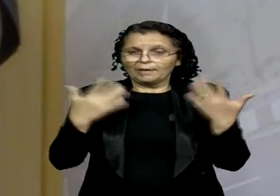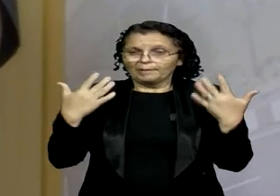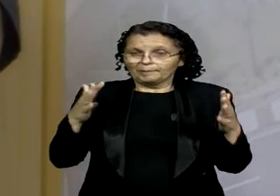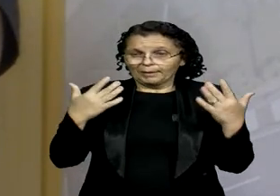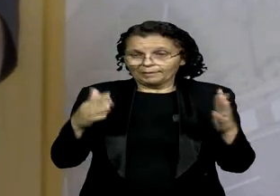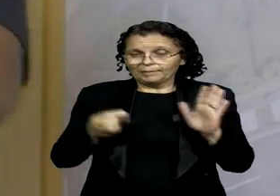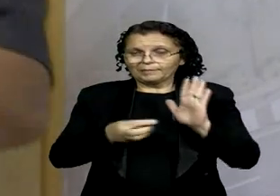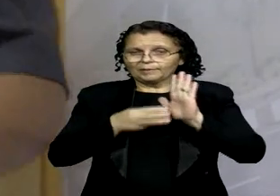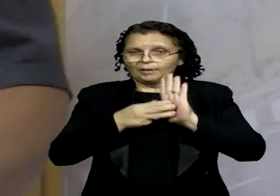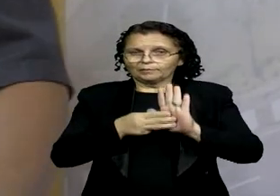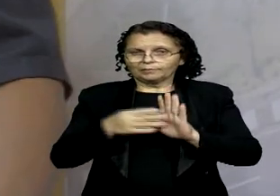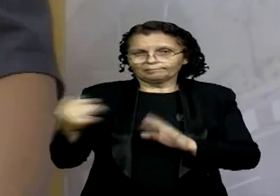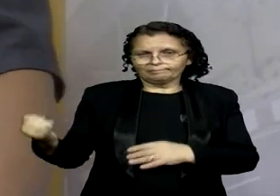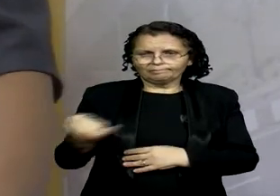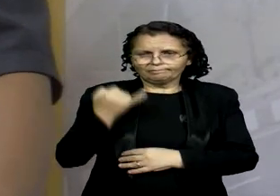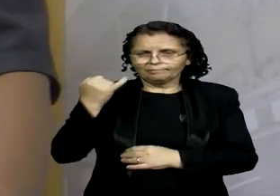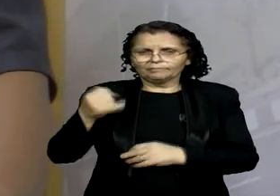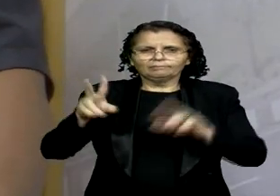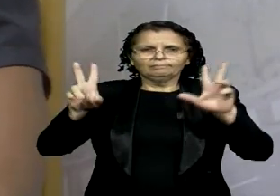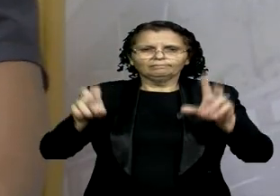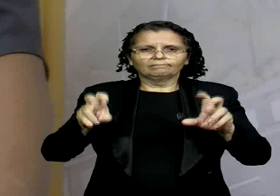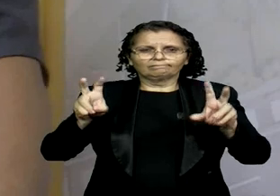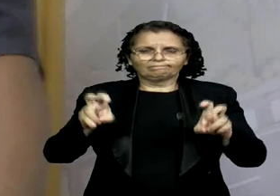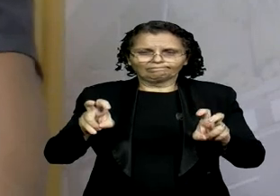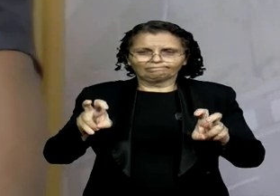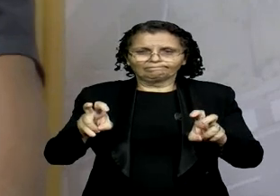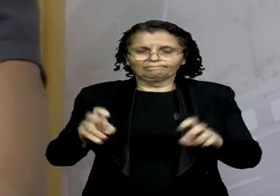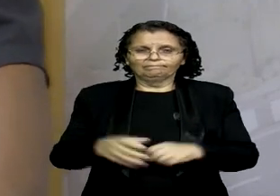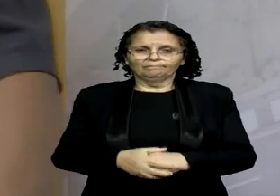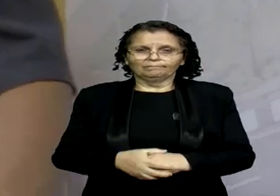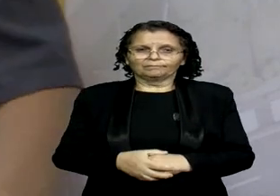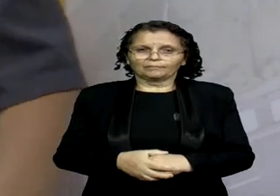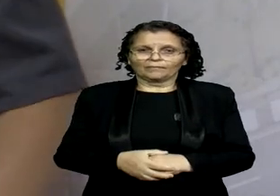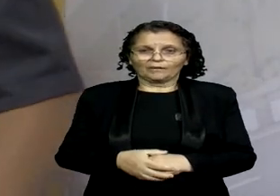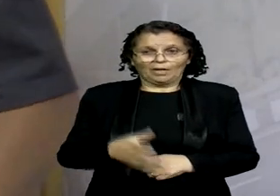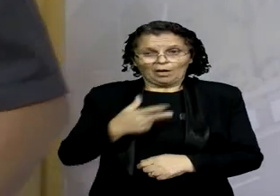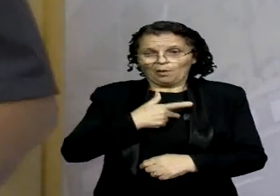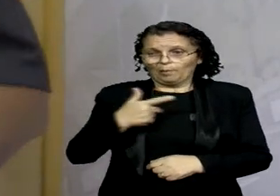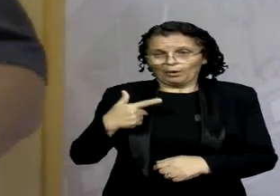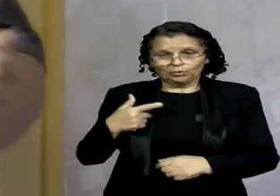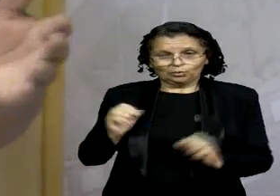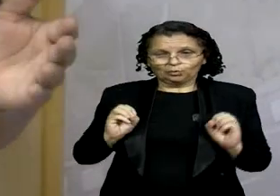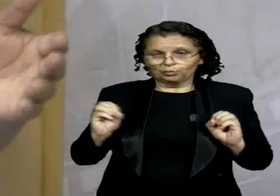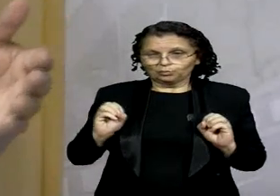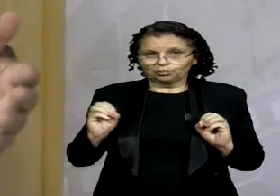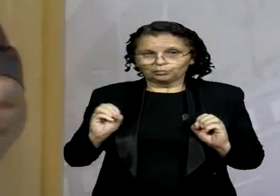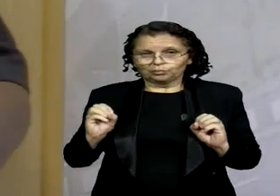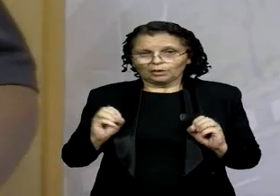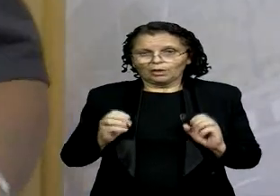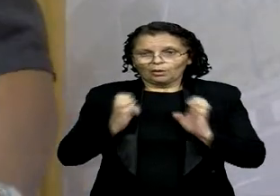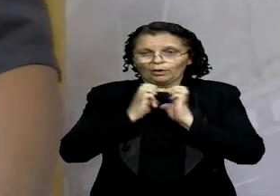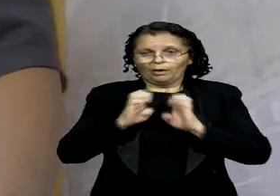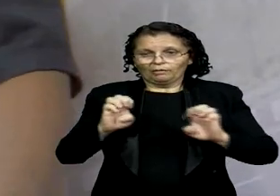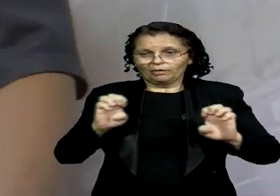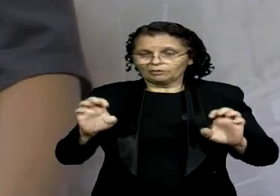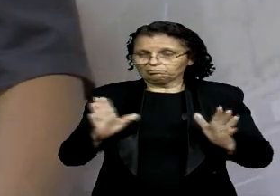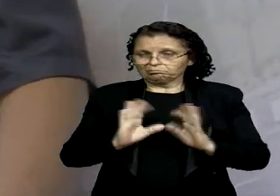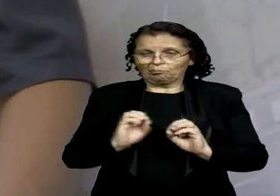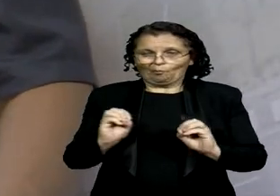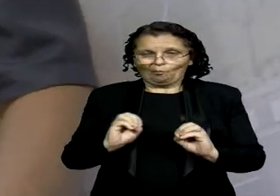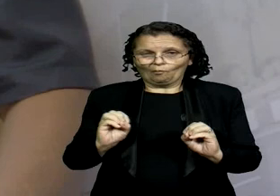pela moção, muito importante o tema. Venho aqui não como pastor, muito menos como evangélico, venho